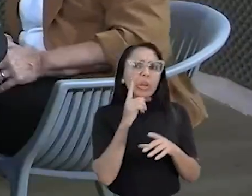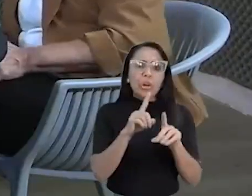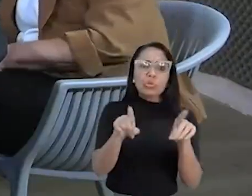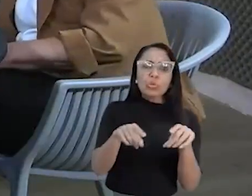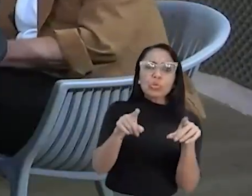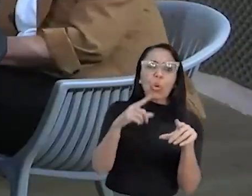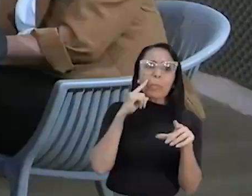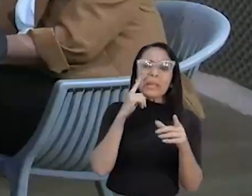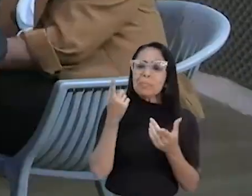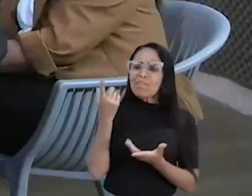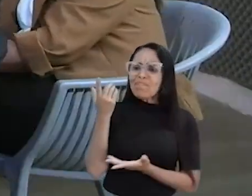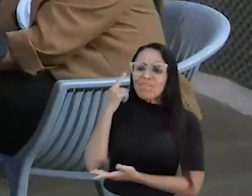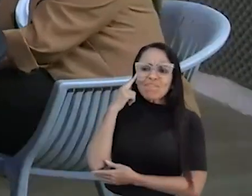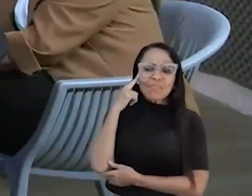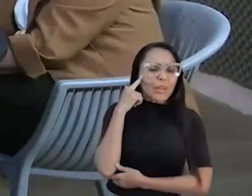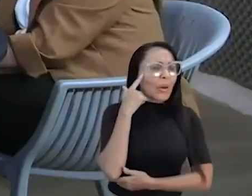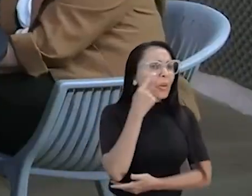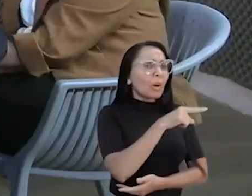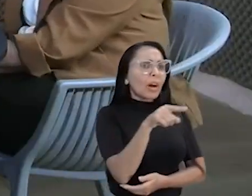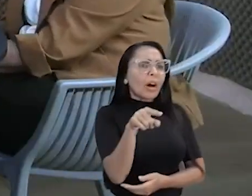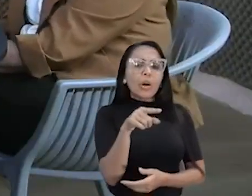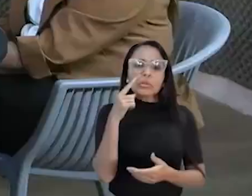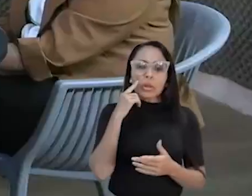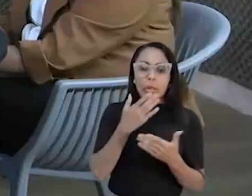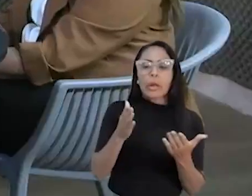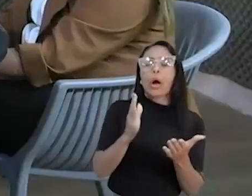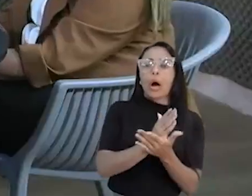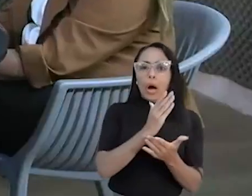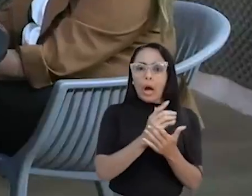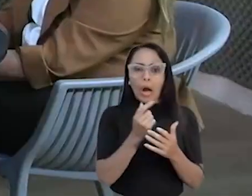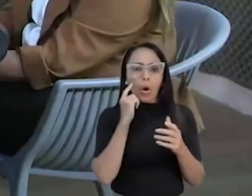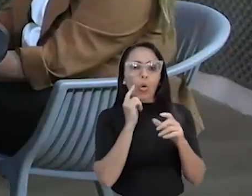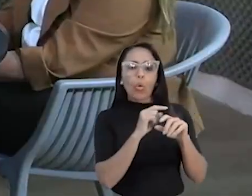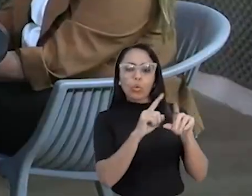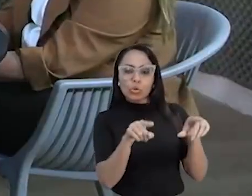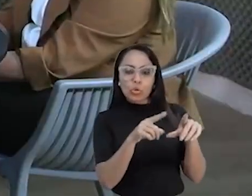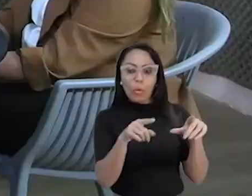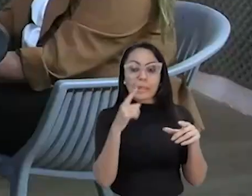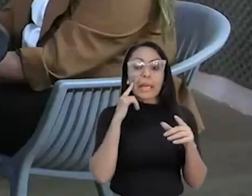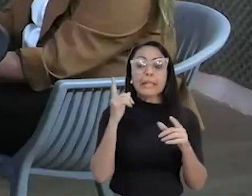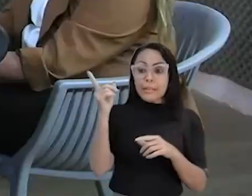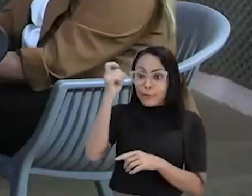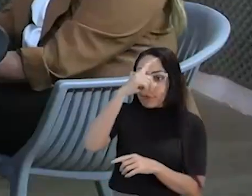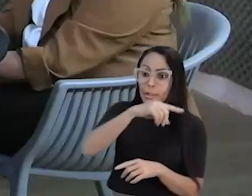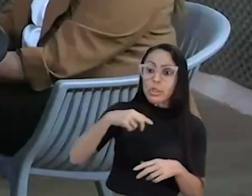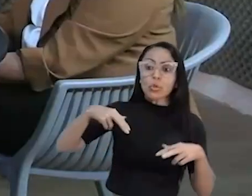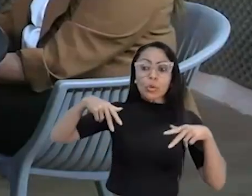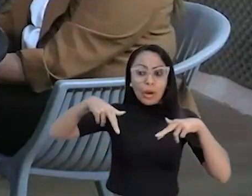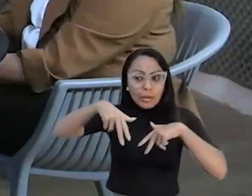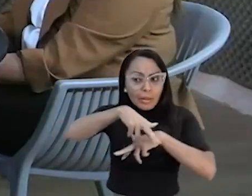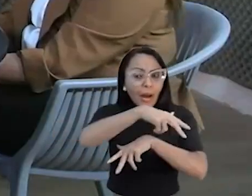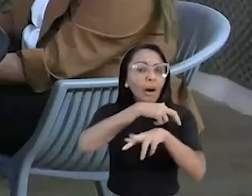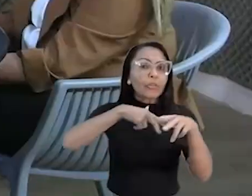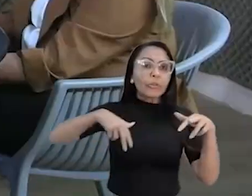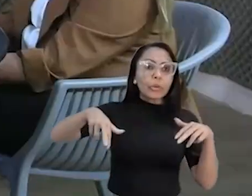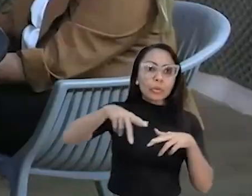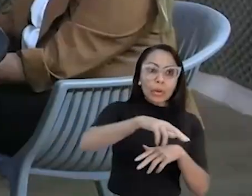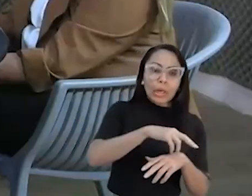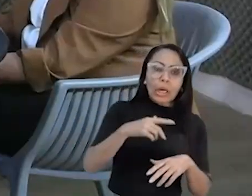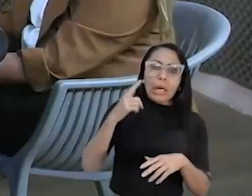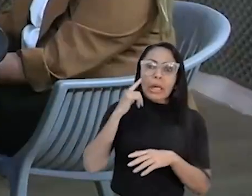sabe onde está. Aqui mesmo no Recife existem alguns shoppings que são bem complicados da gente andar e que tem uma sinalização